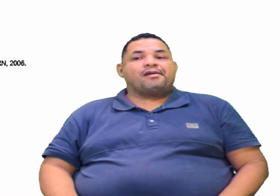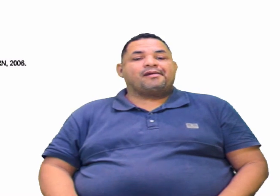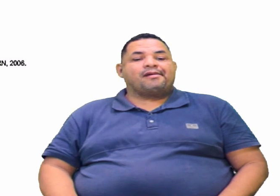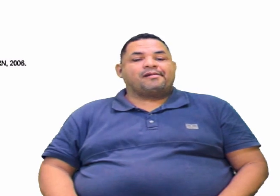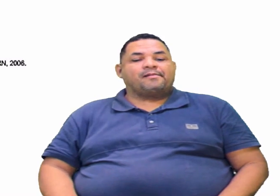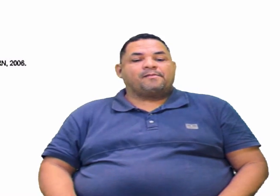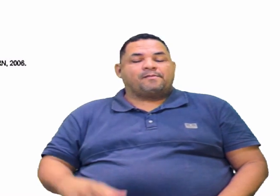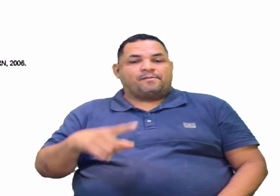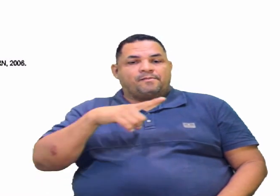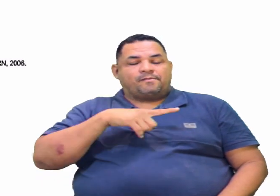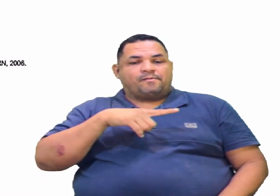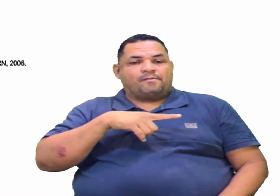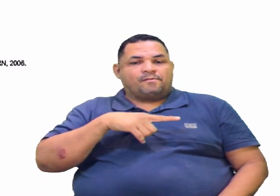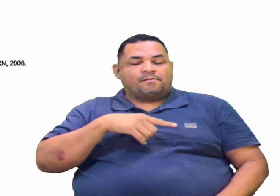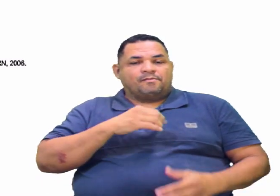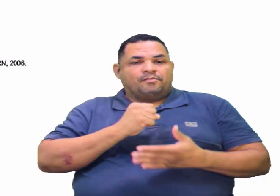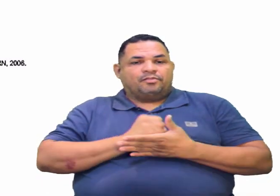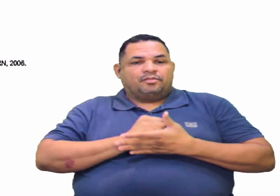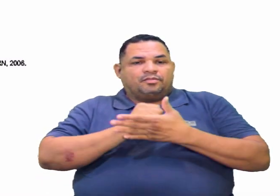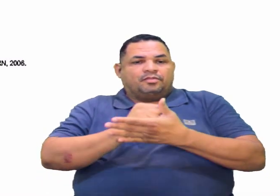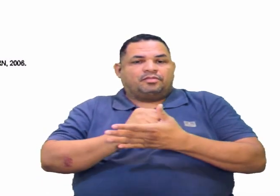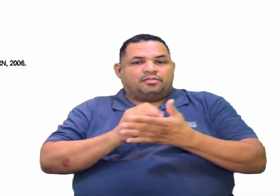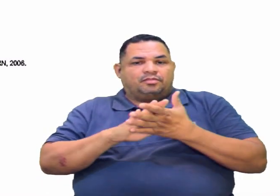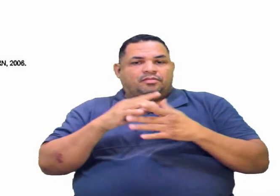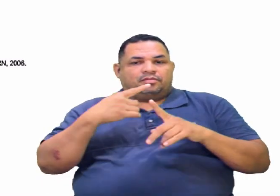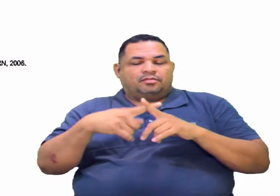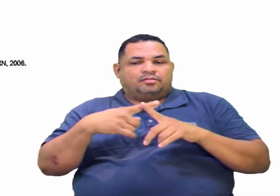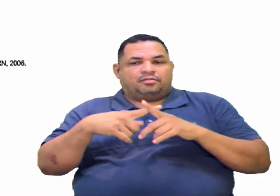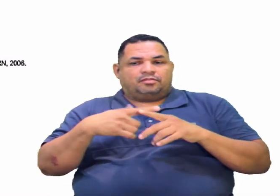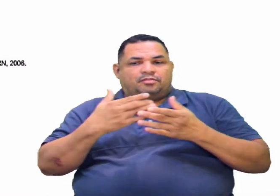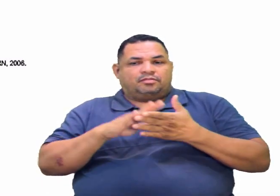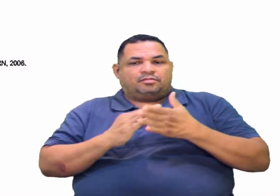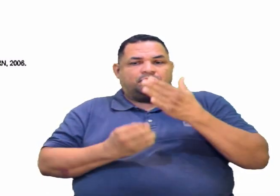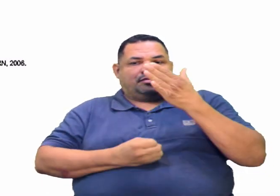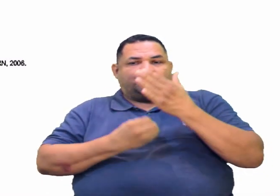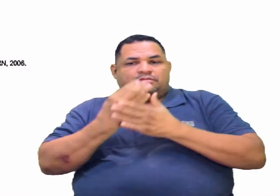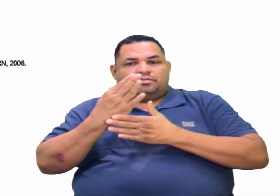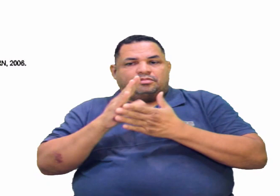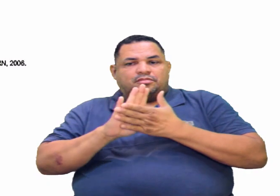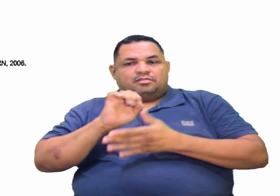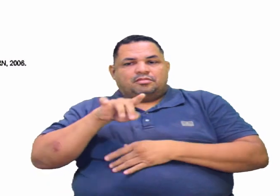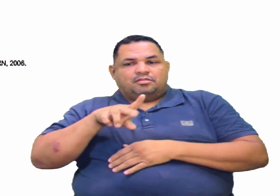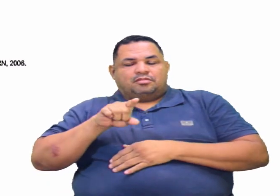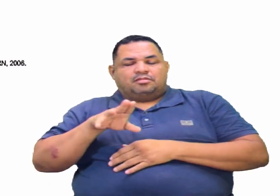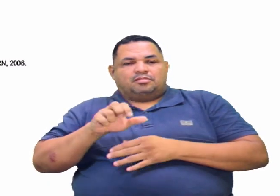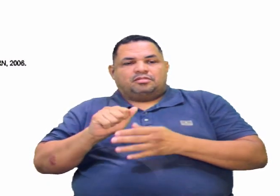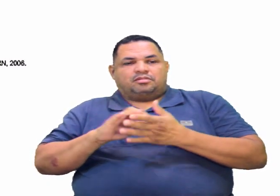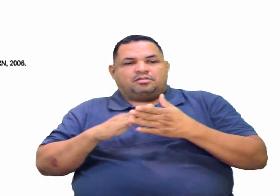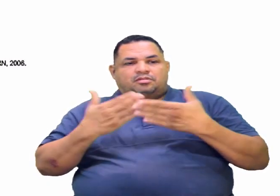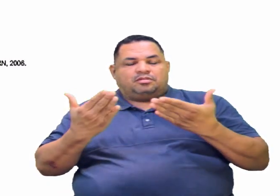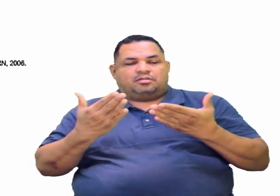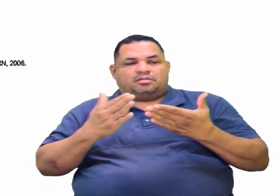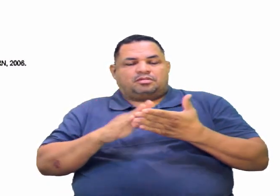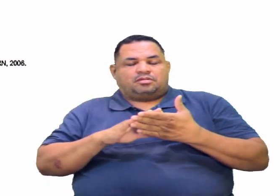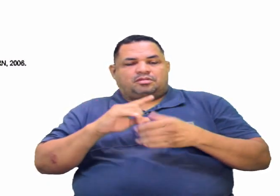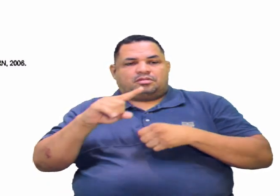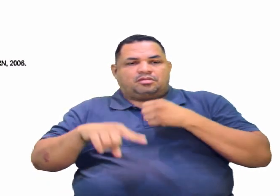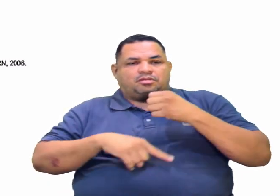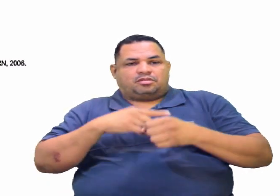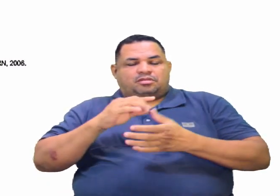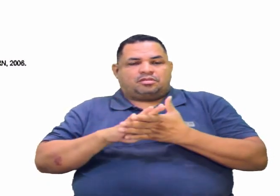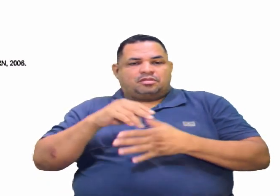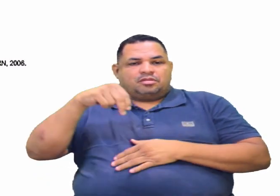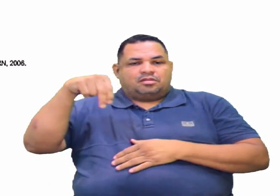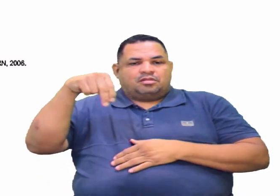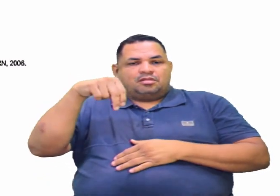aminas possuem caráter básico, porque elas são derivadas lá da amônia, né? E seu átomo